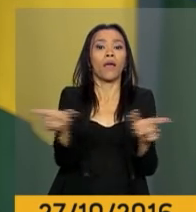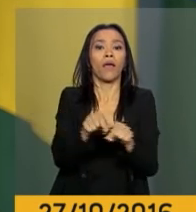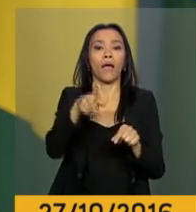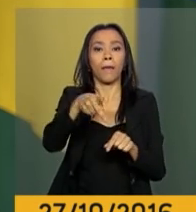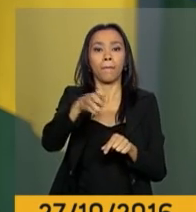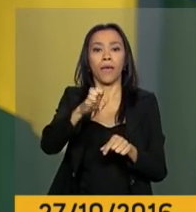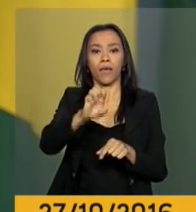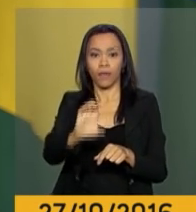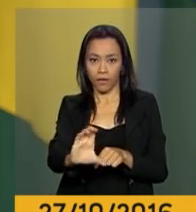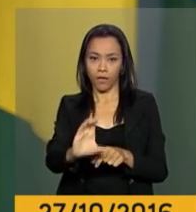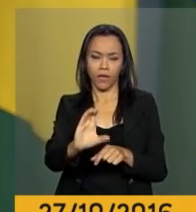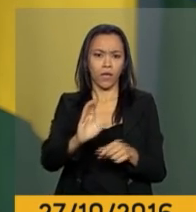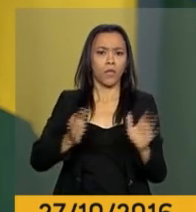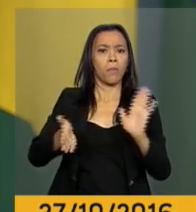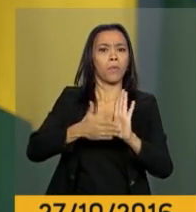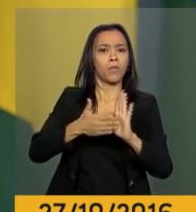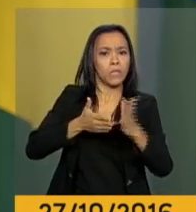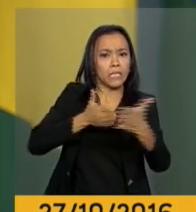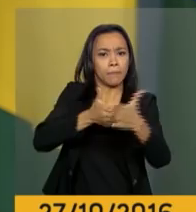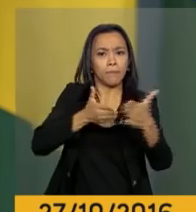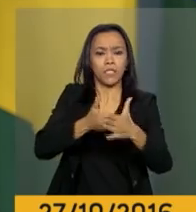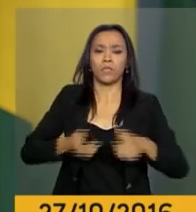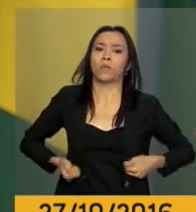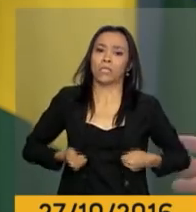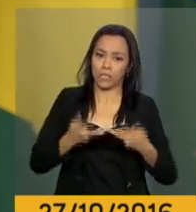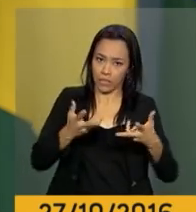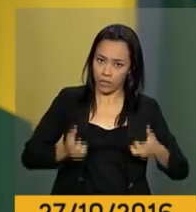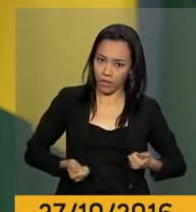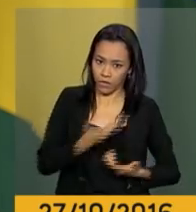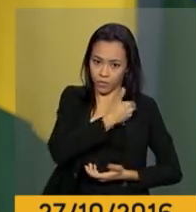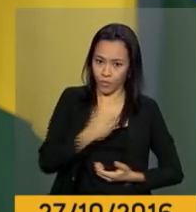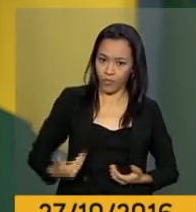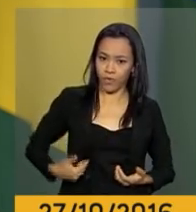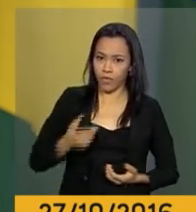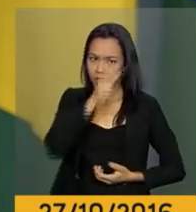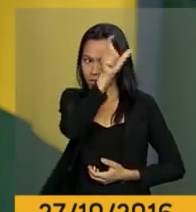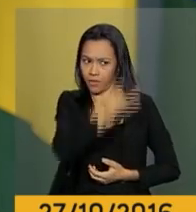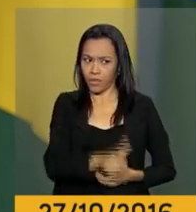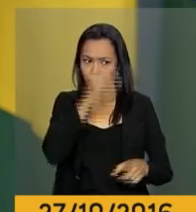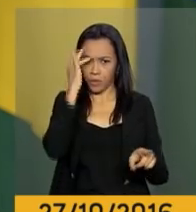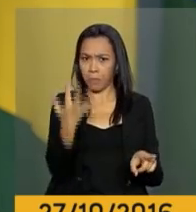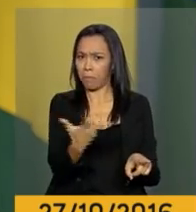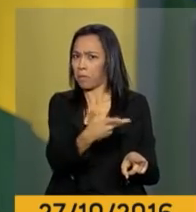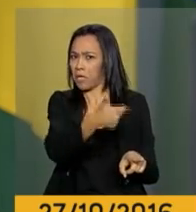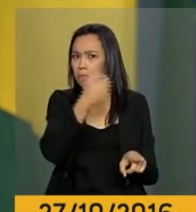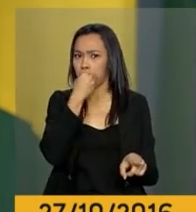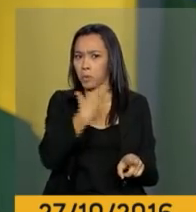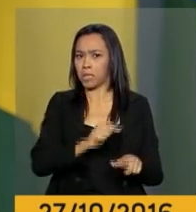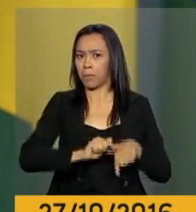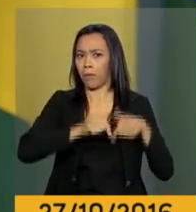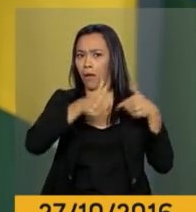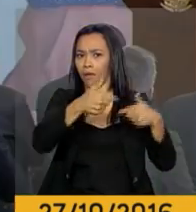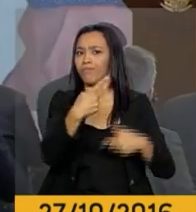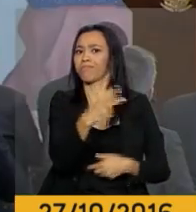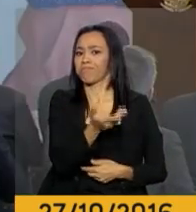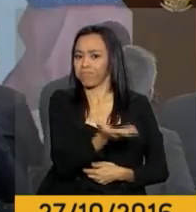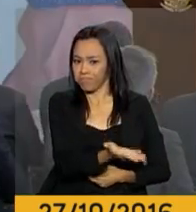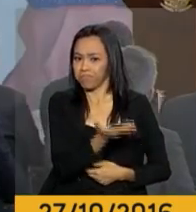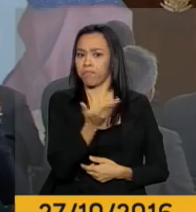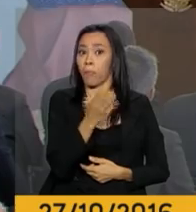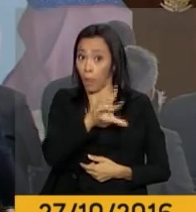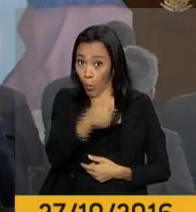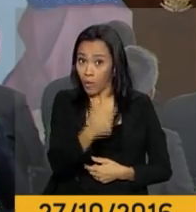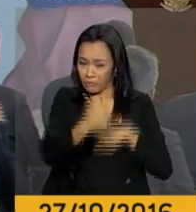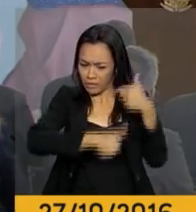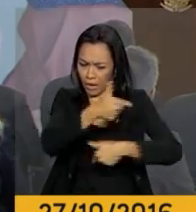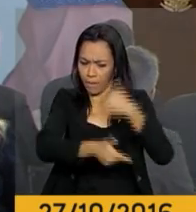de gastos, está aqui o Peronde, que fez um belíssimo trabalho lá na PEC do teto. Olha aí, Peronde, está vendo? Quando alguém trabalha